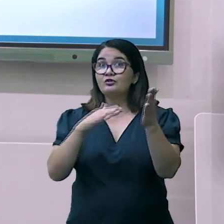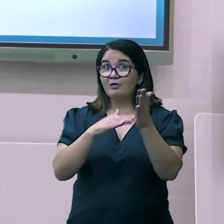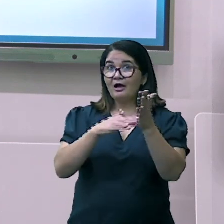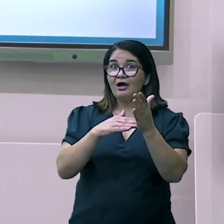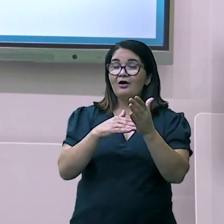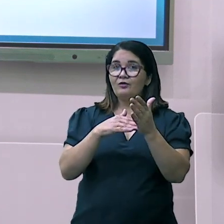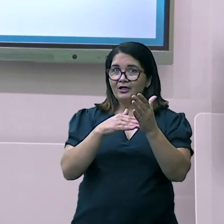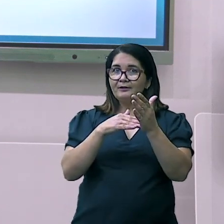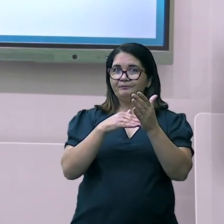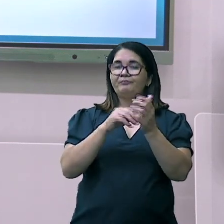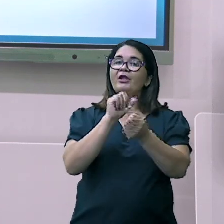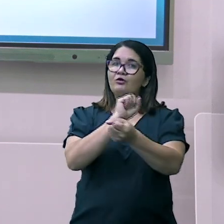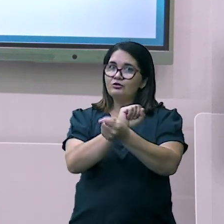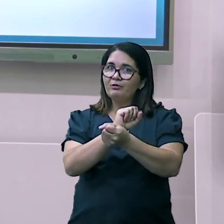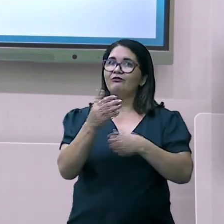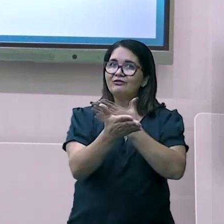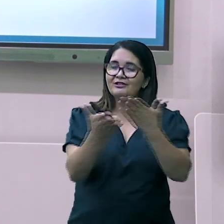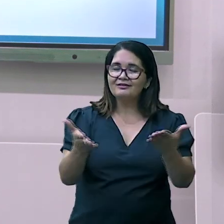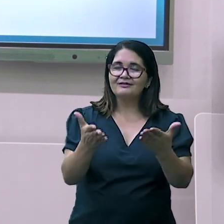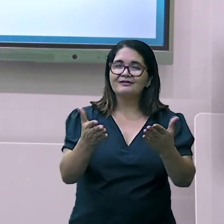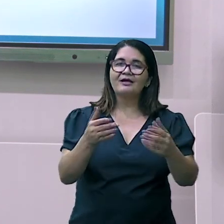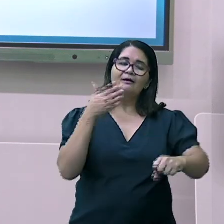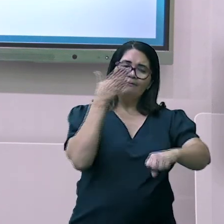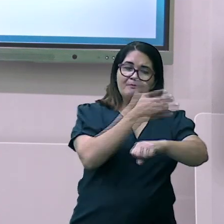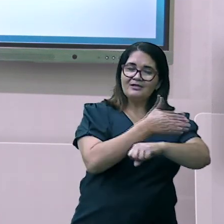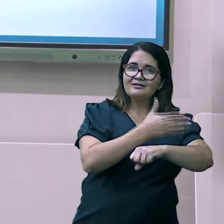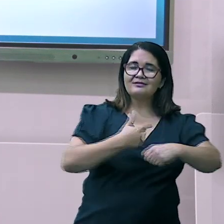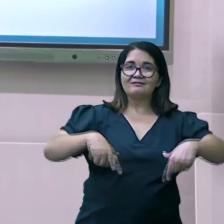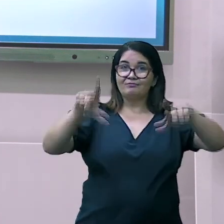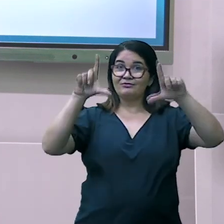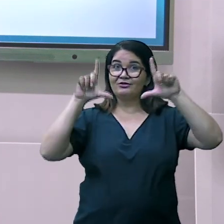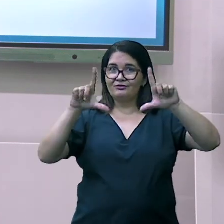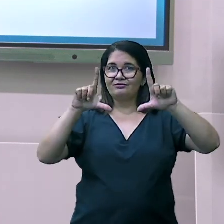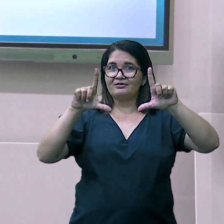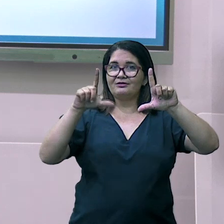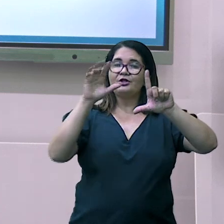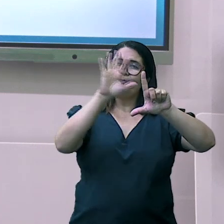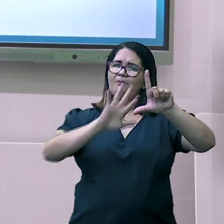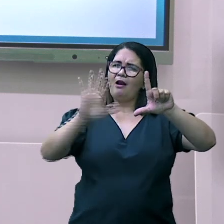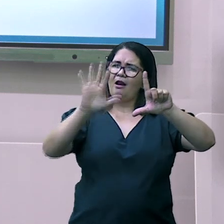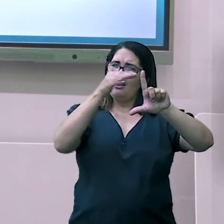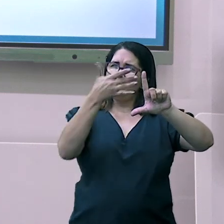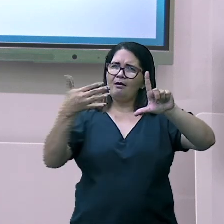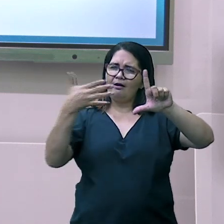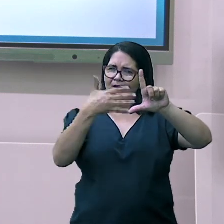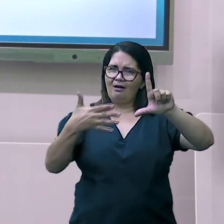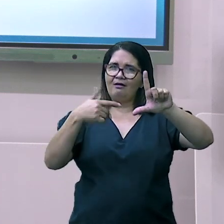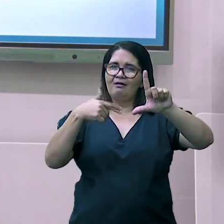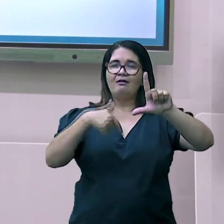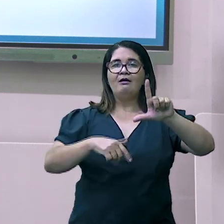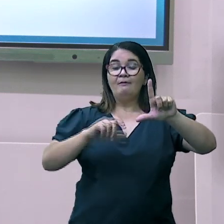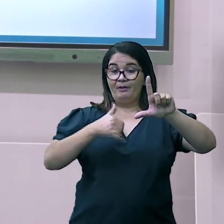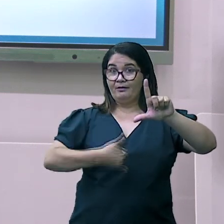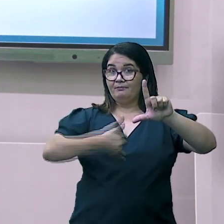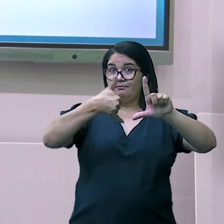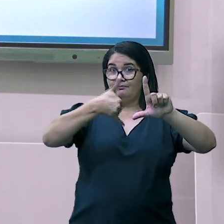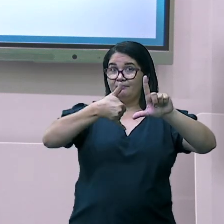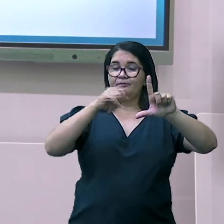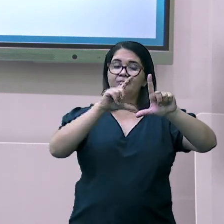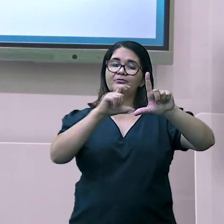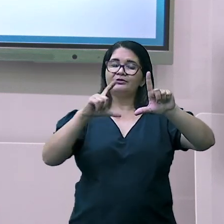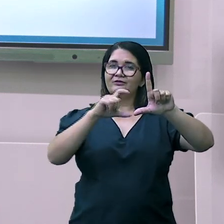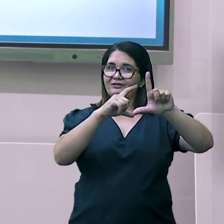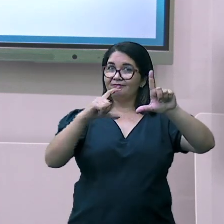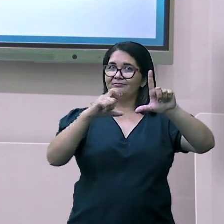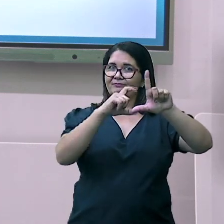aula. E para acessar nossas atividades na plataforma SMED GV, aponte a câmera do seu celular na imagem que